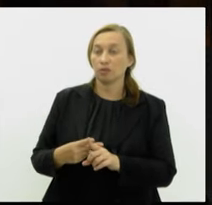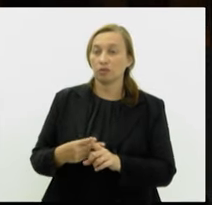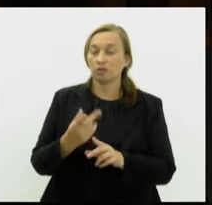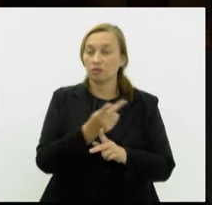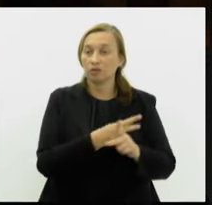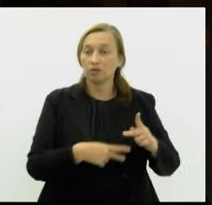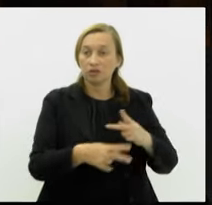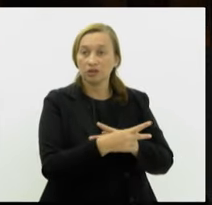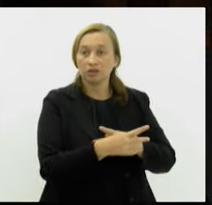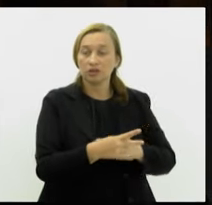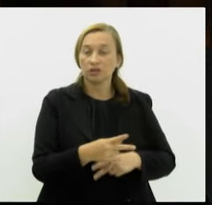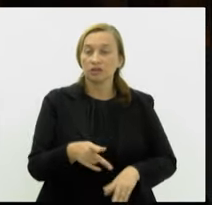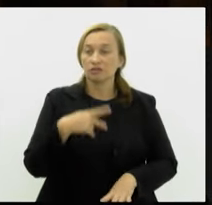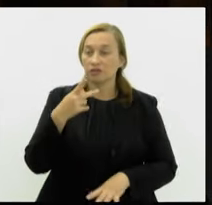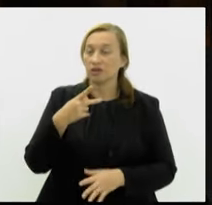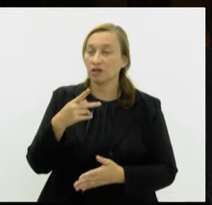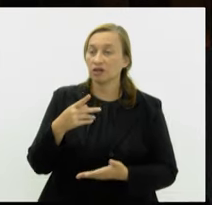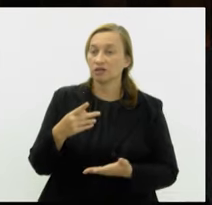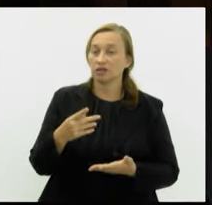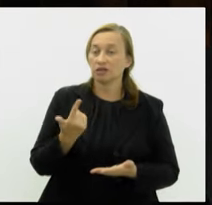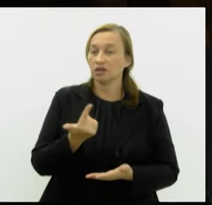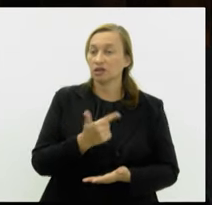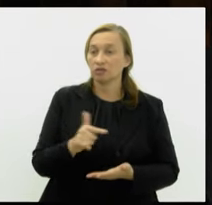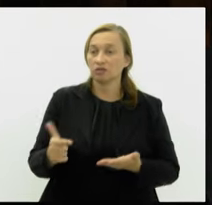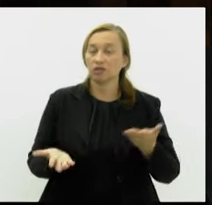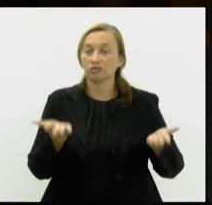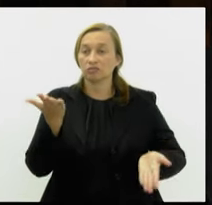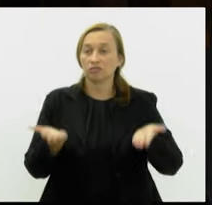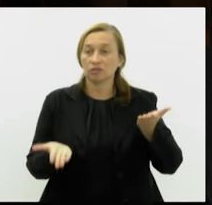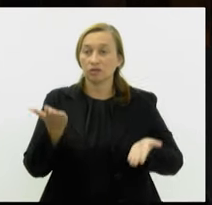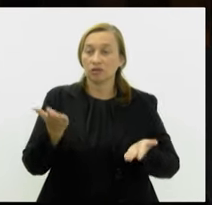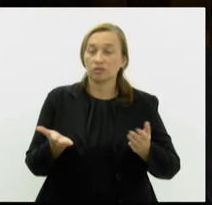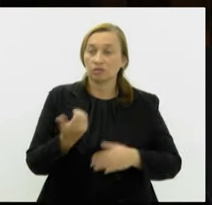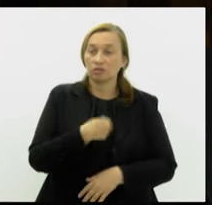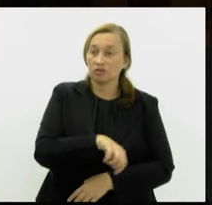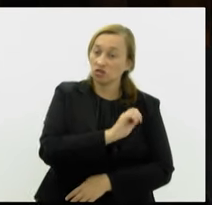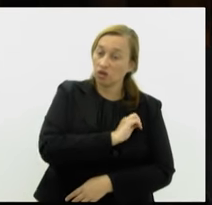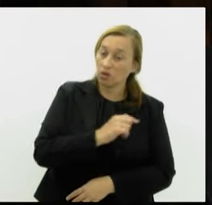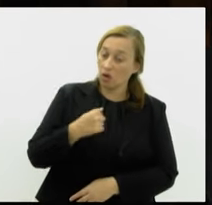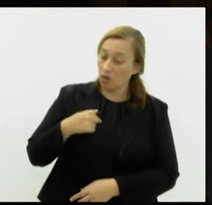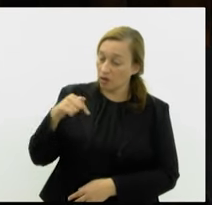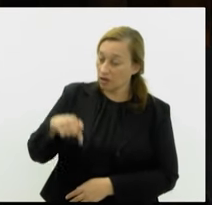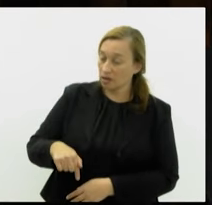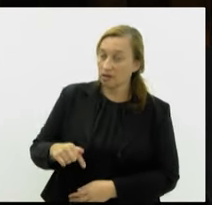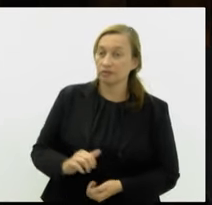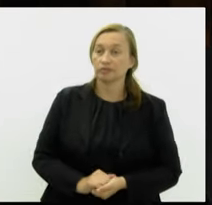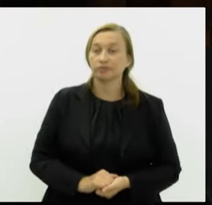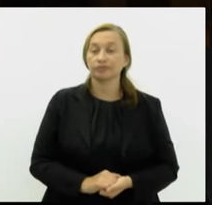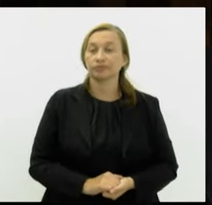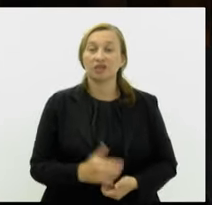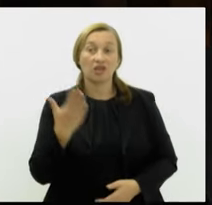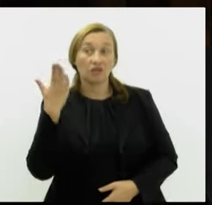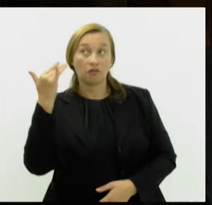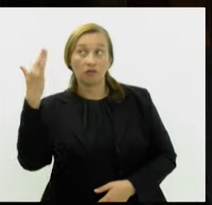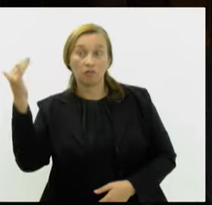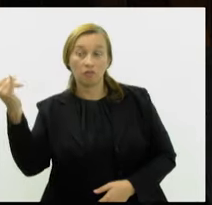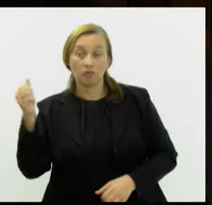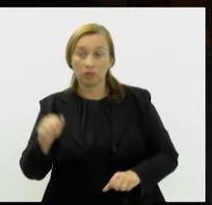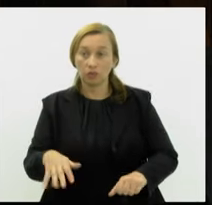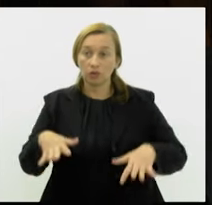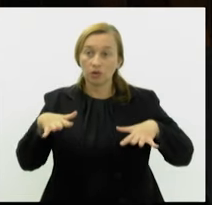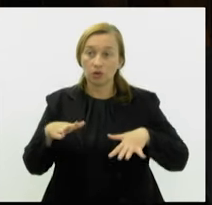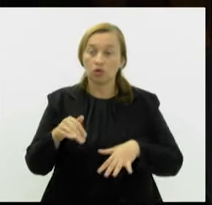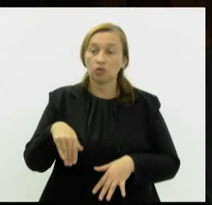fiscal, alegando desequilíbrio atuarial no Rio Previdência. Eu estava aqui, aquelas famosas sessões com